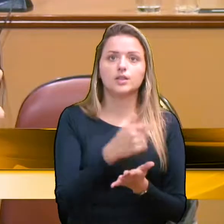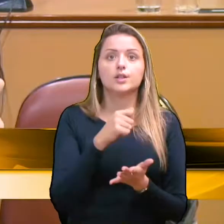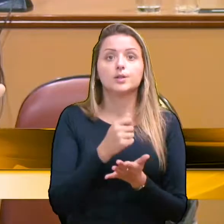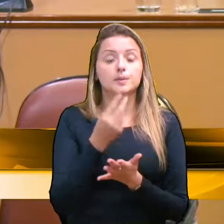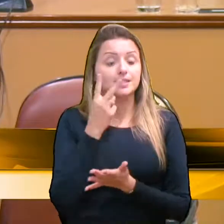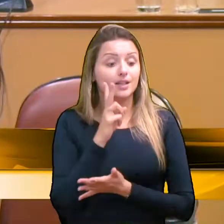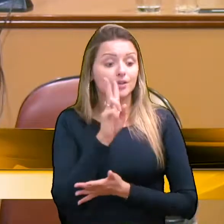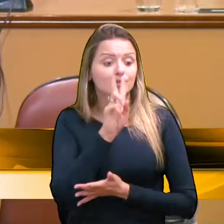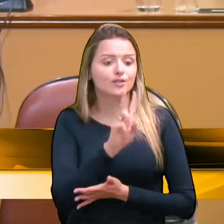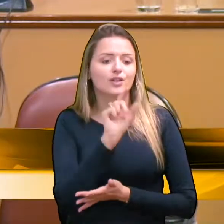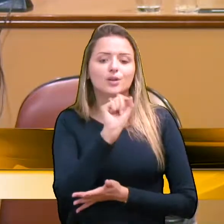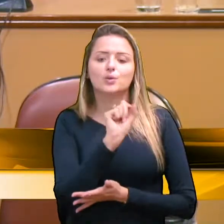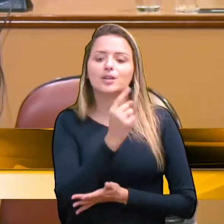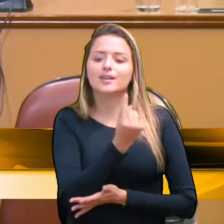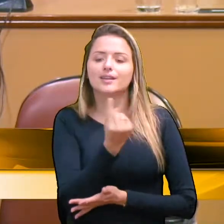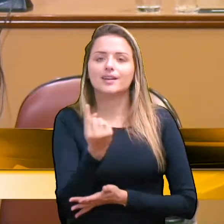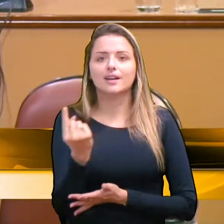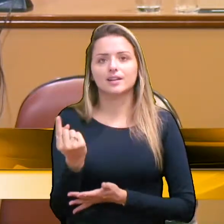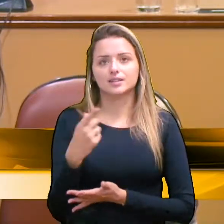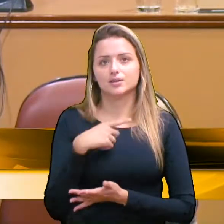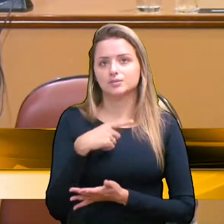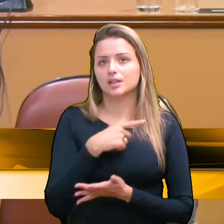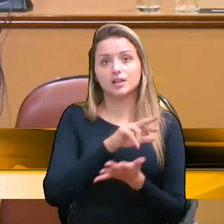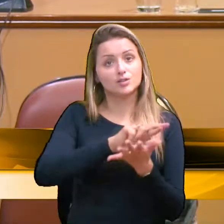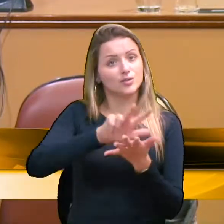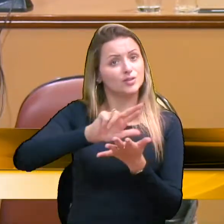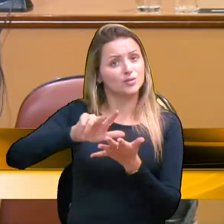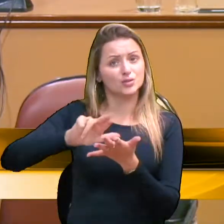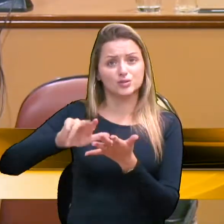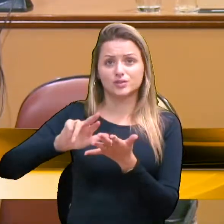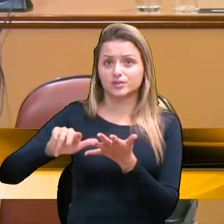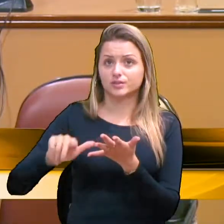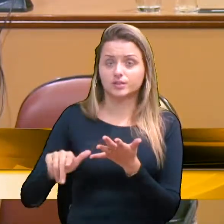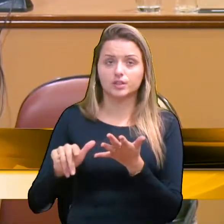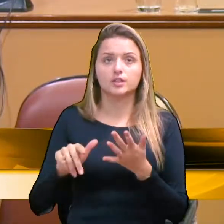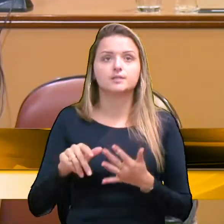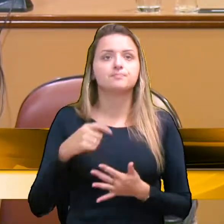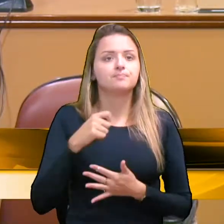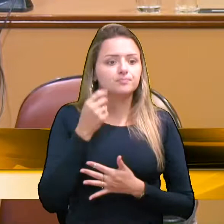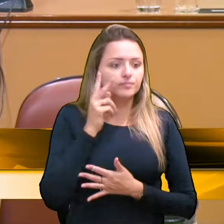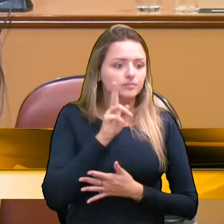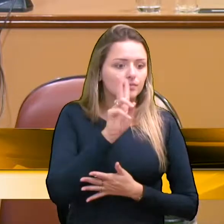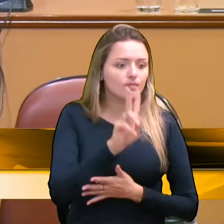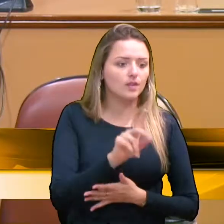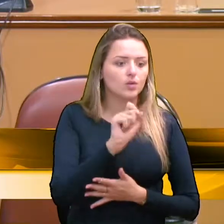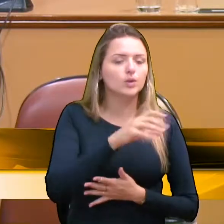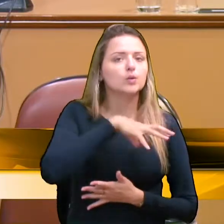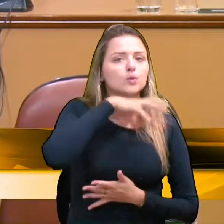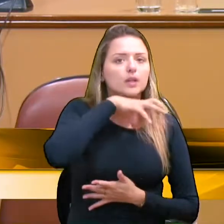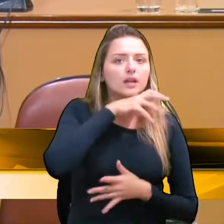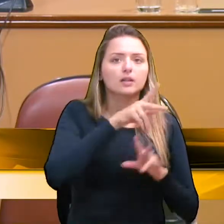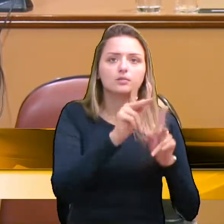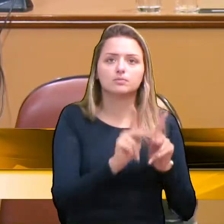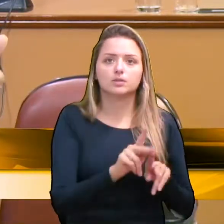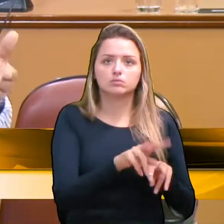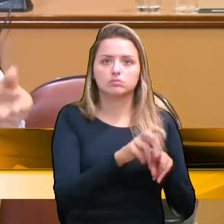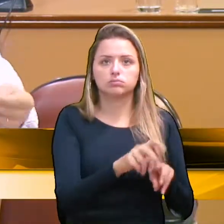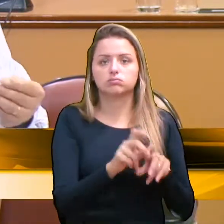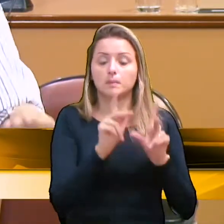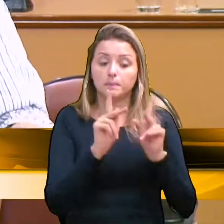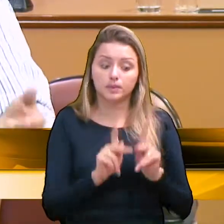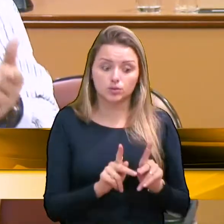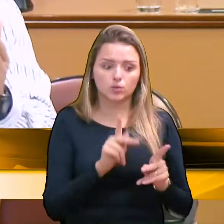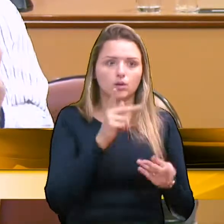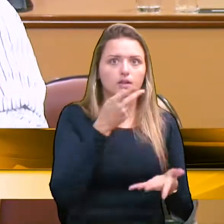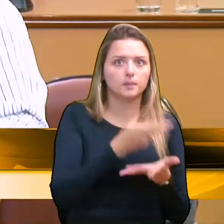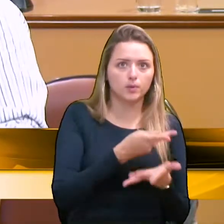uma situação diferente de uma da outra, né, vereador Bandeira? Que se cria, para ver aquela propriedade, aquele comerciante, aquele produtor que às